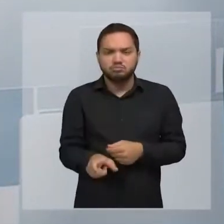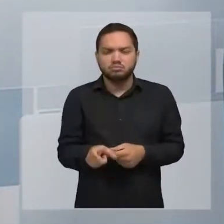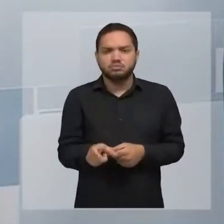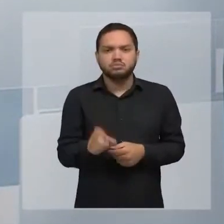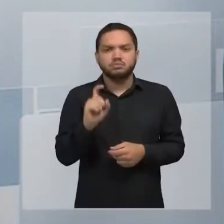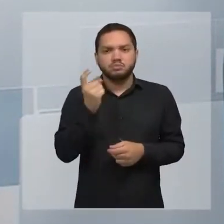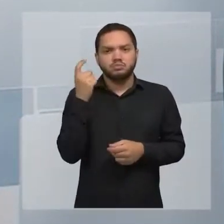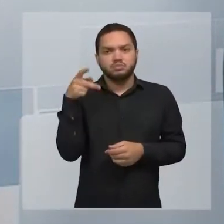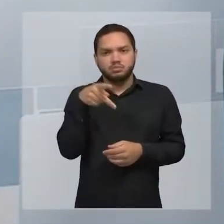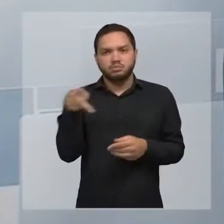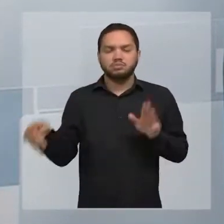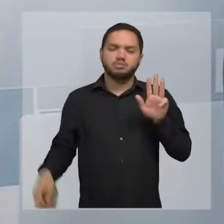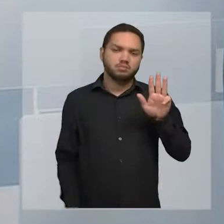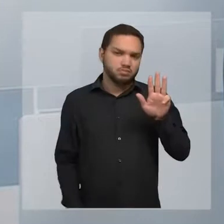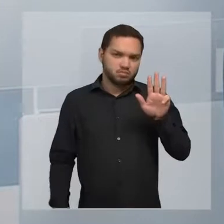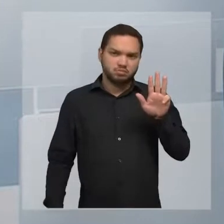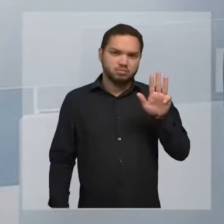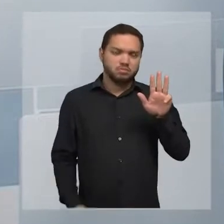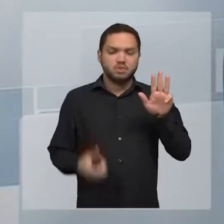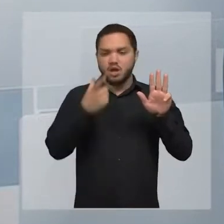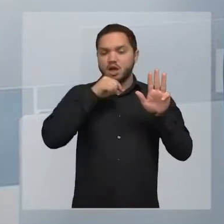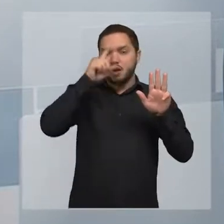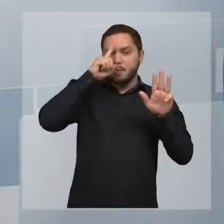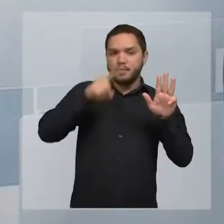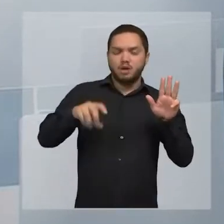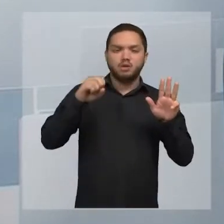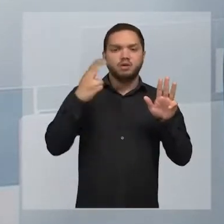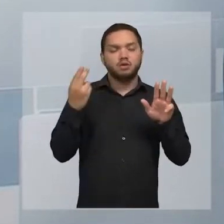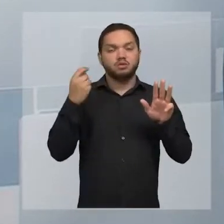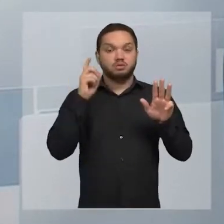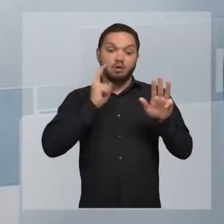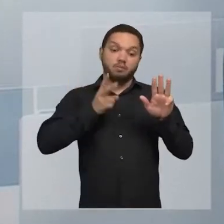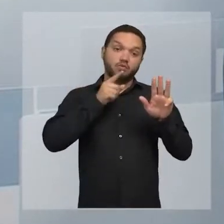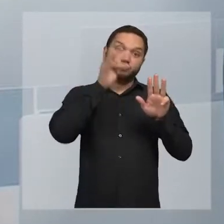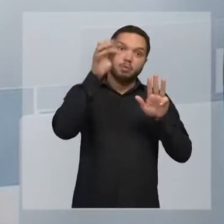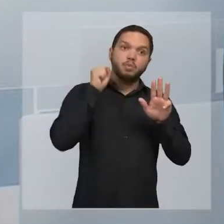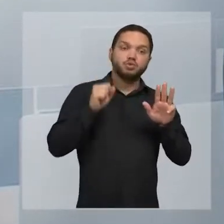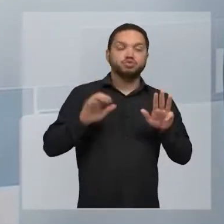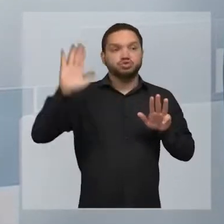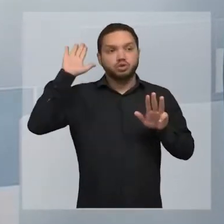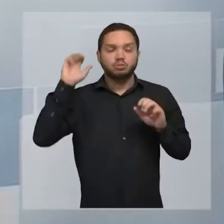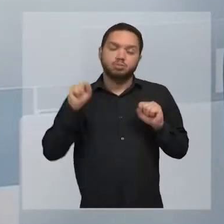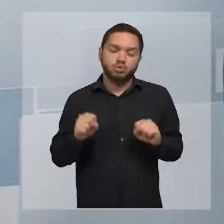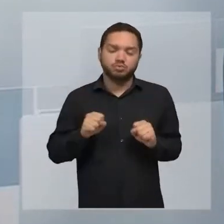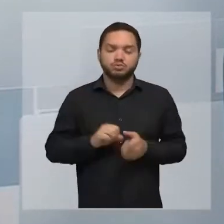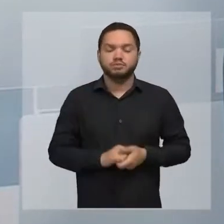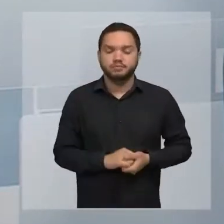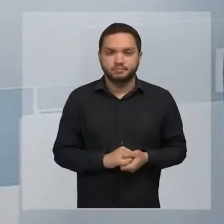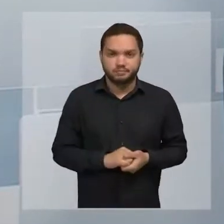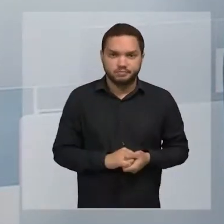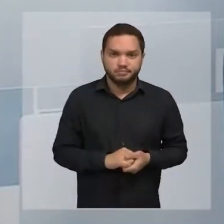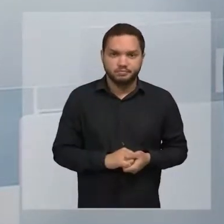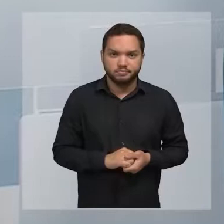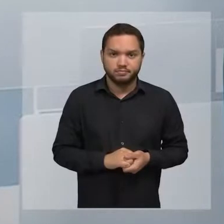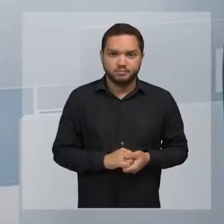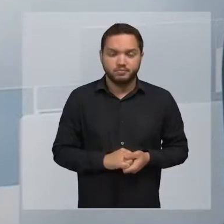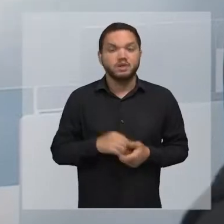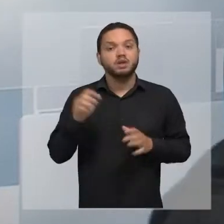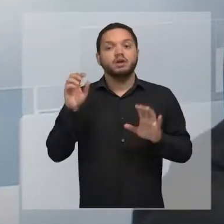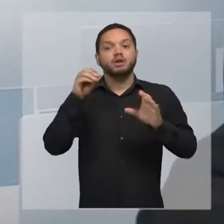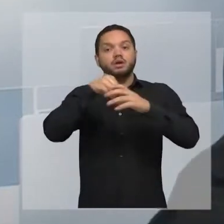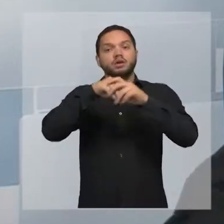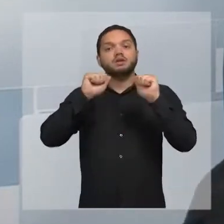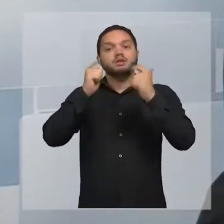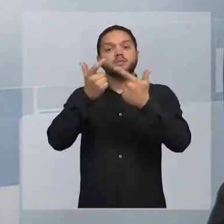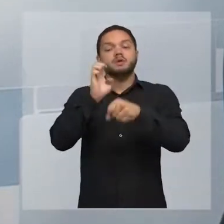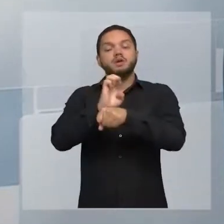na figura que o ex-presidente Lula indicar ou se o mesmo for candidato futuramente. Então, o que é que eu acredito?